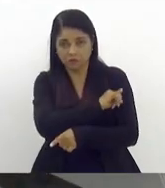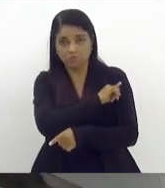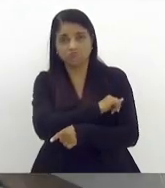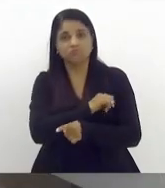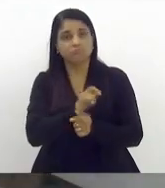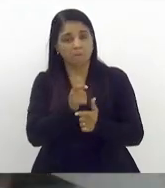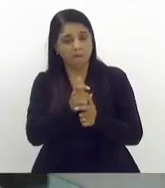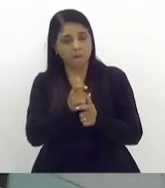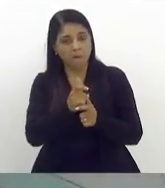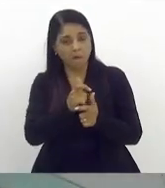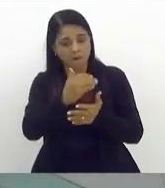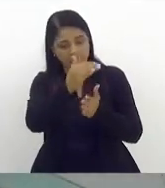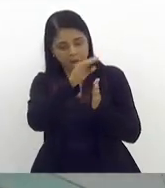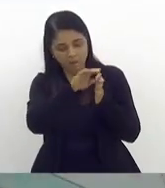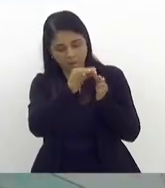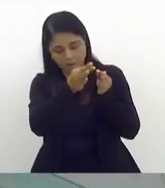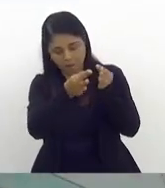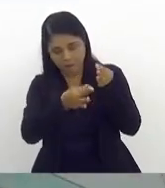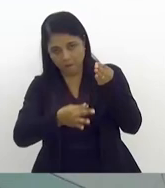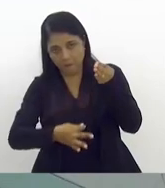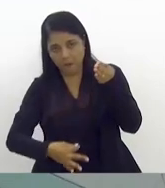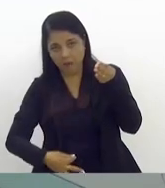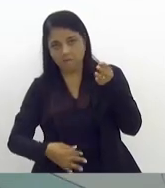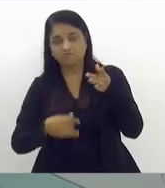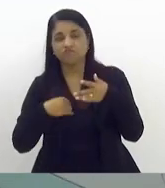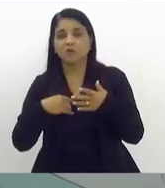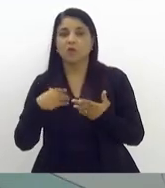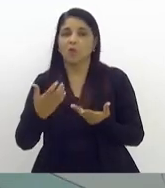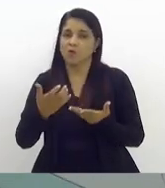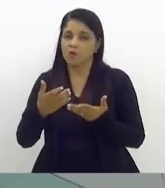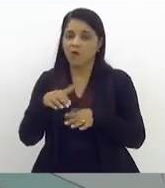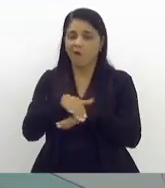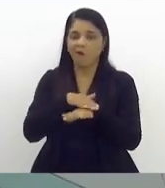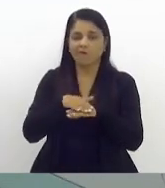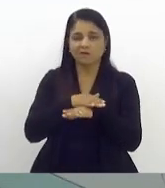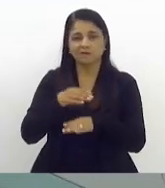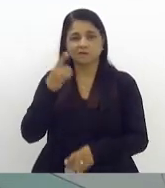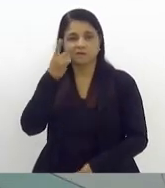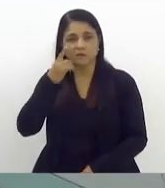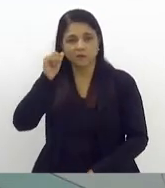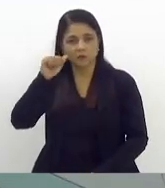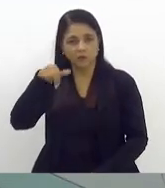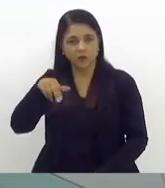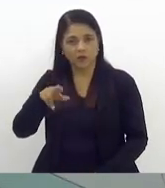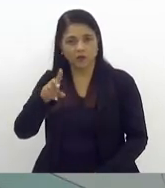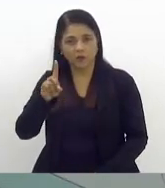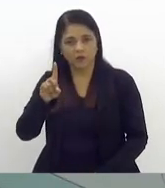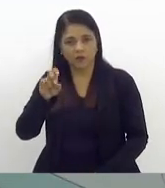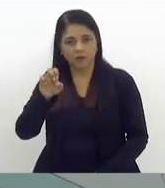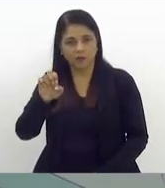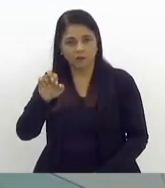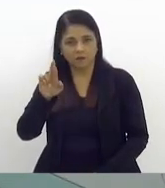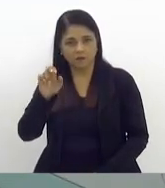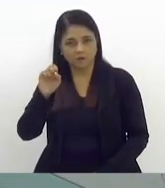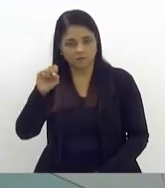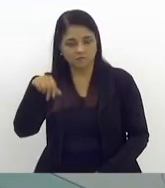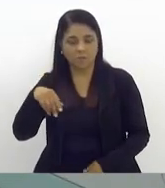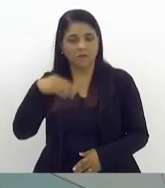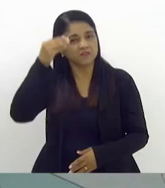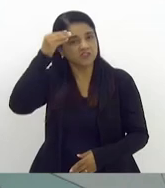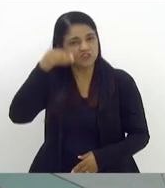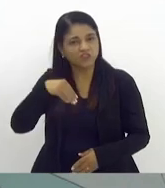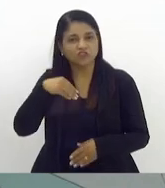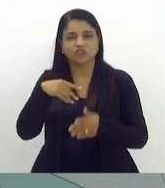deputado Anderson, desistia definitivamente desse projeto, porque não